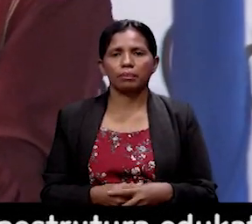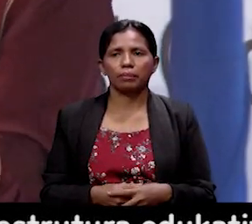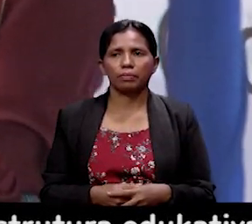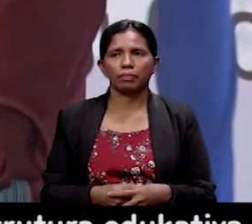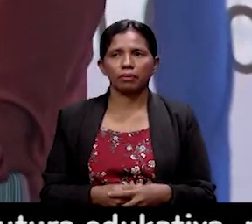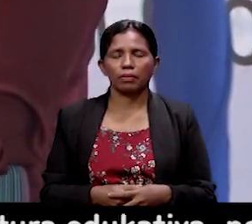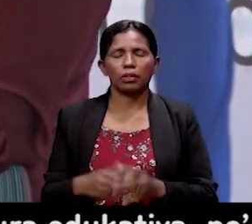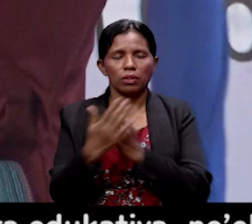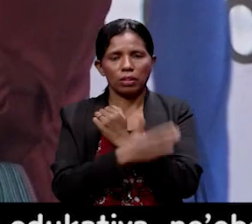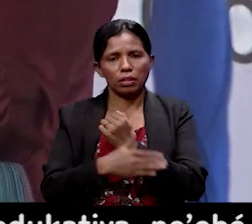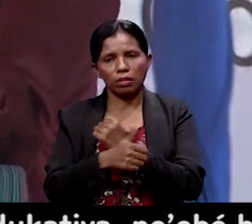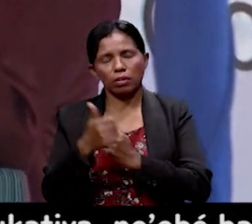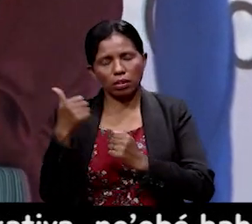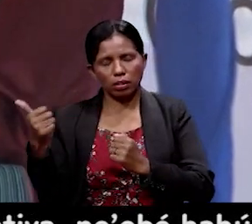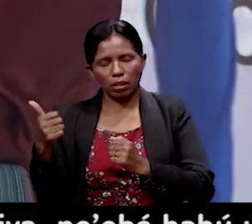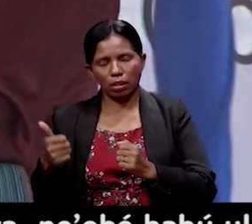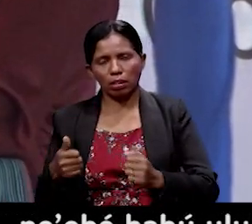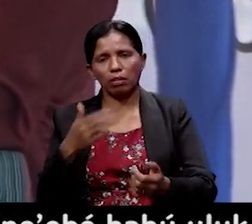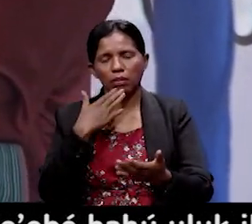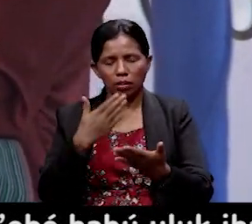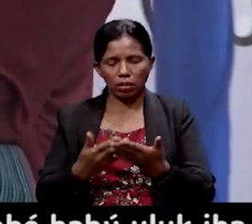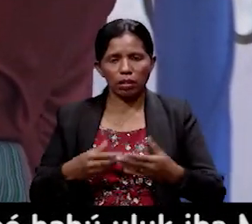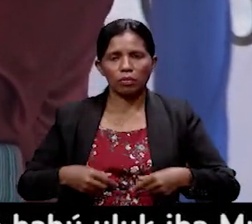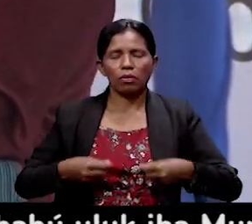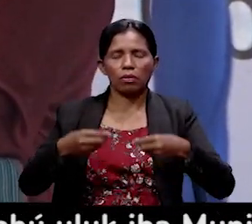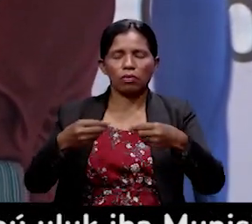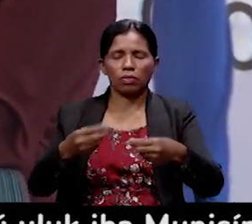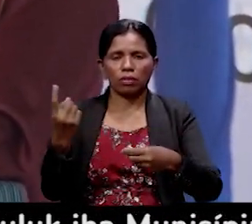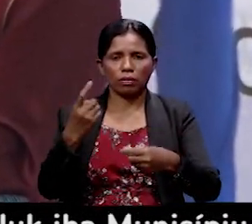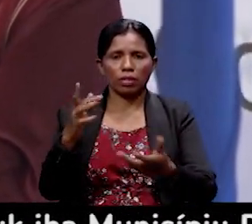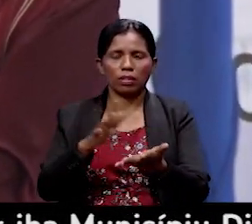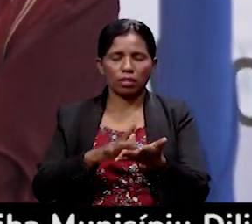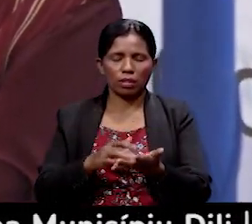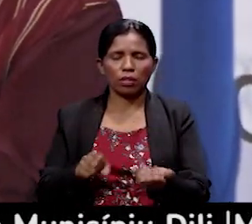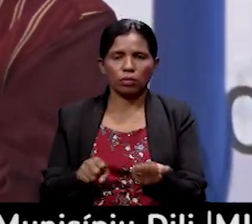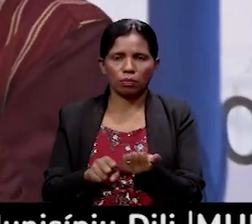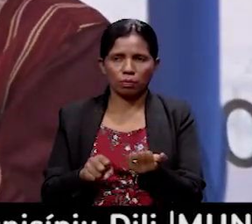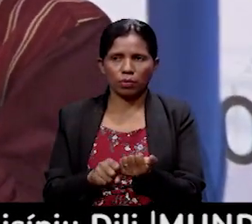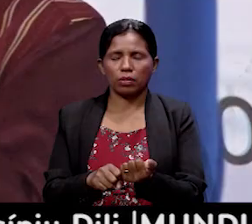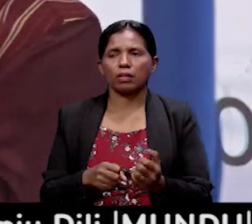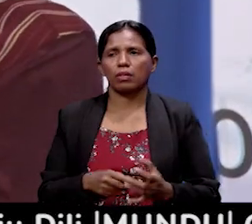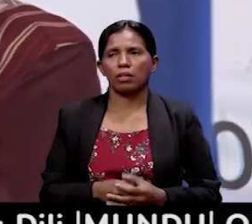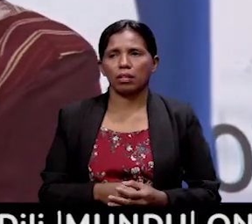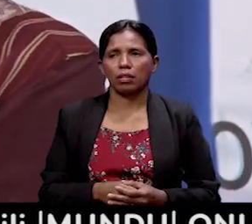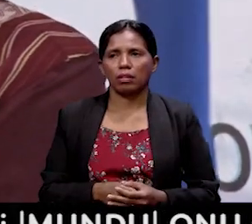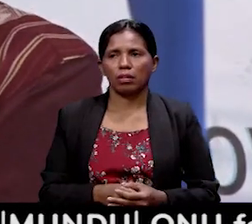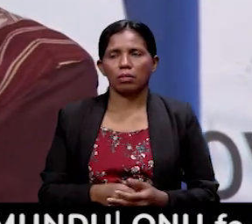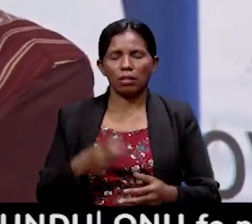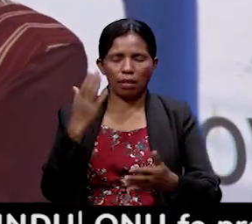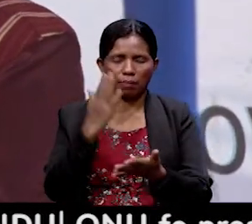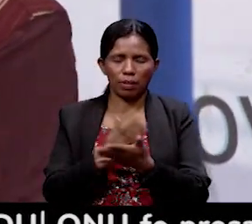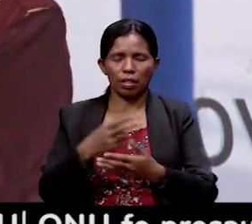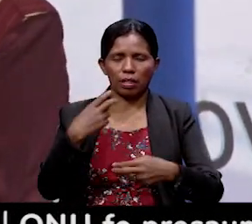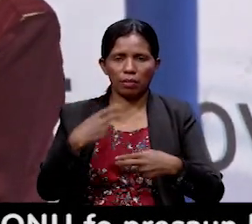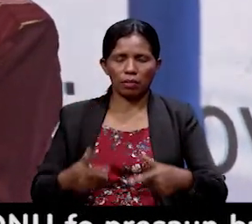No país, ele sei que não é bem larga, mas que continua a falar de morte, bela ajuda, minimiza riscos e a